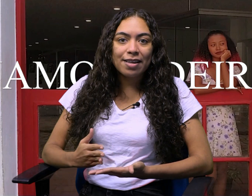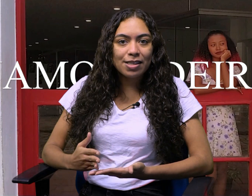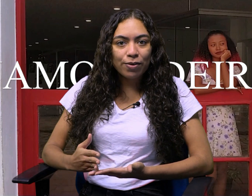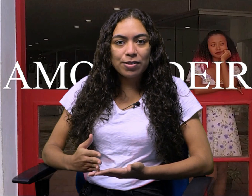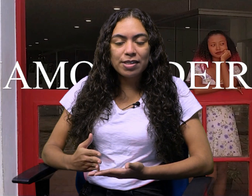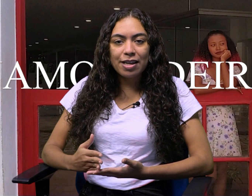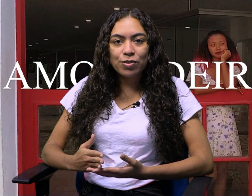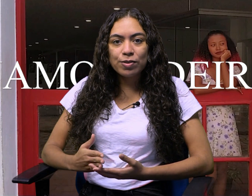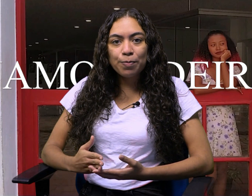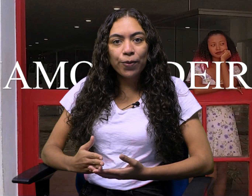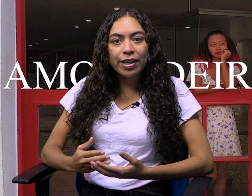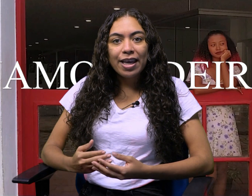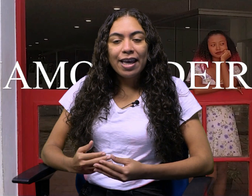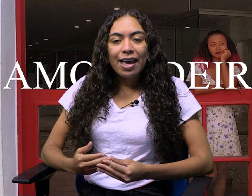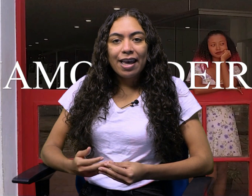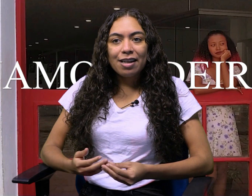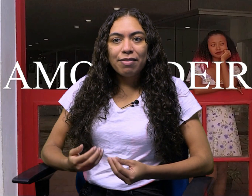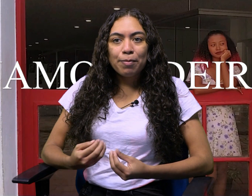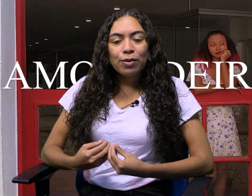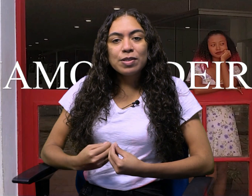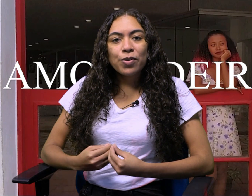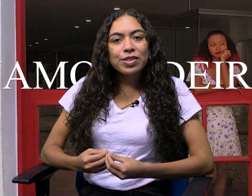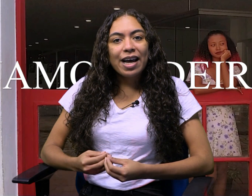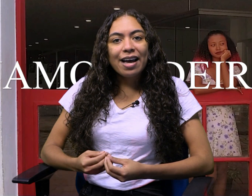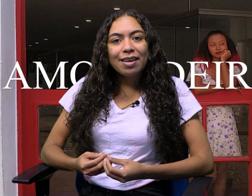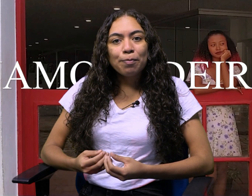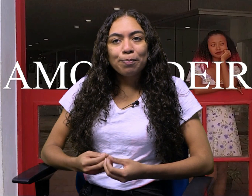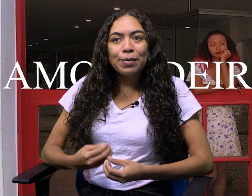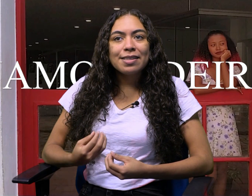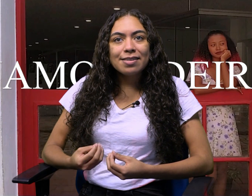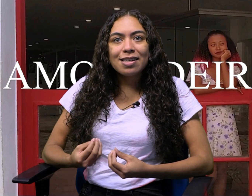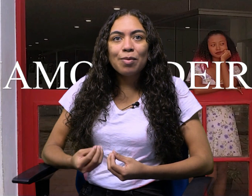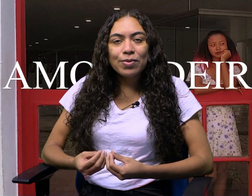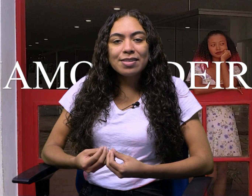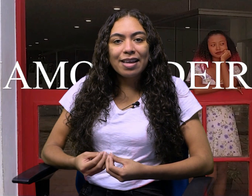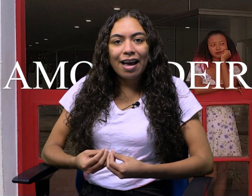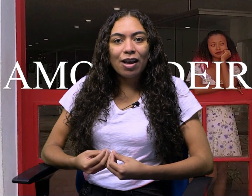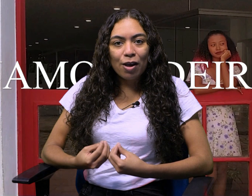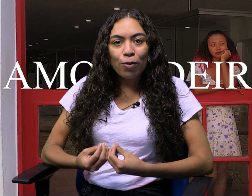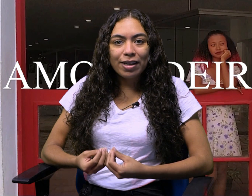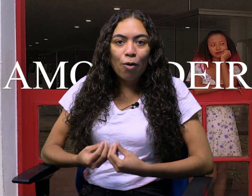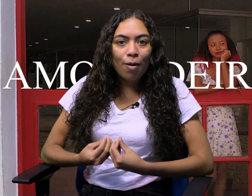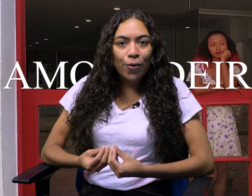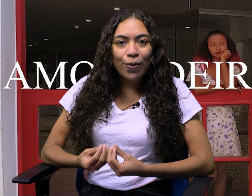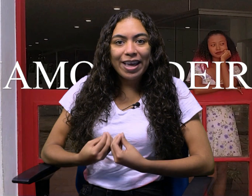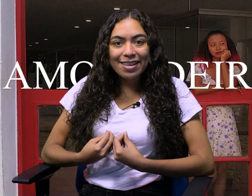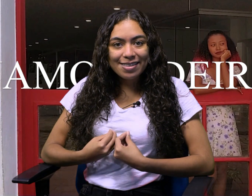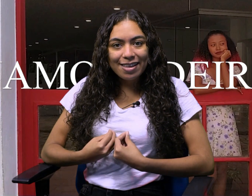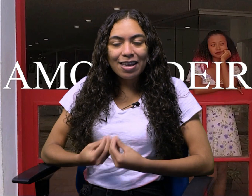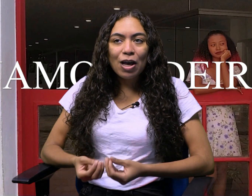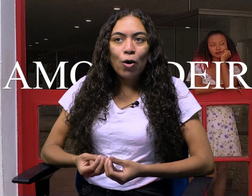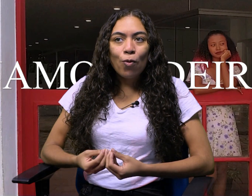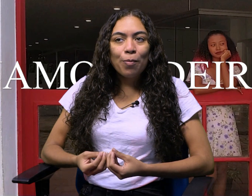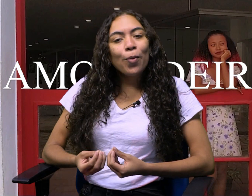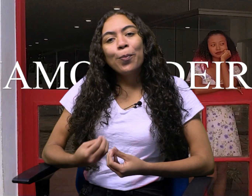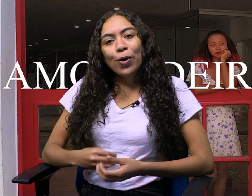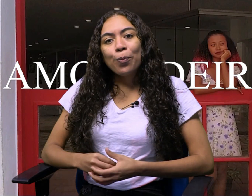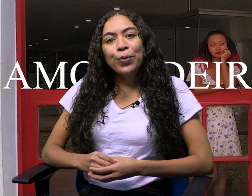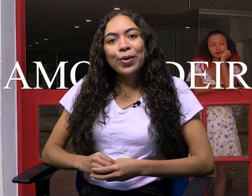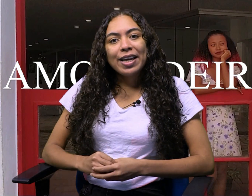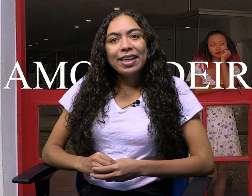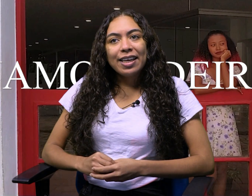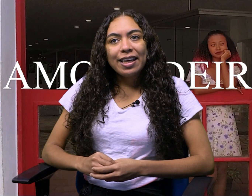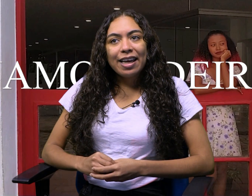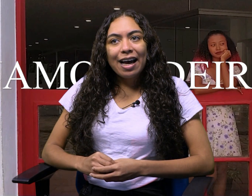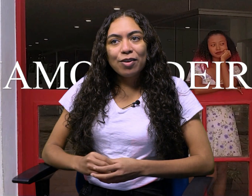essa obrigação que a sociedade nos impõe. Ele vem para nos mostrar que precisamos encontrar o amor em si, o amor